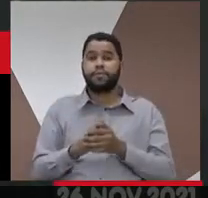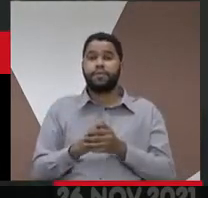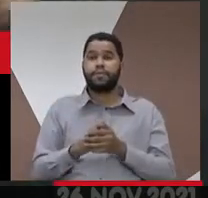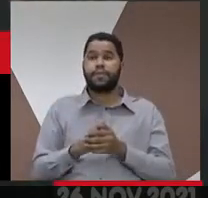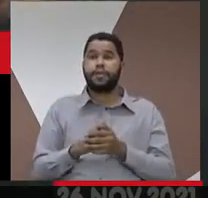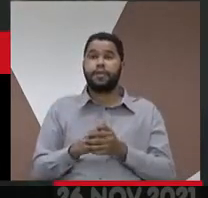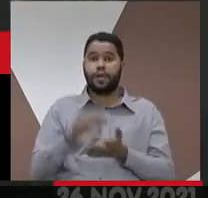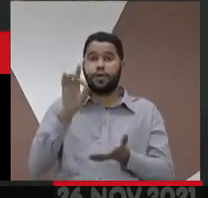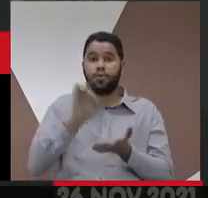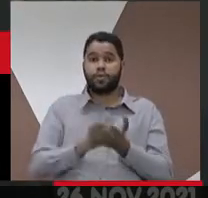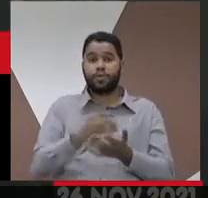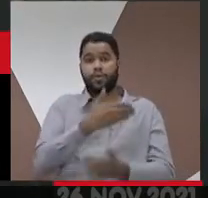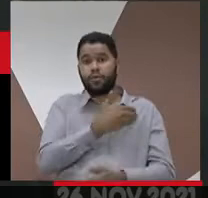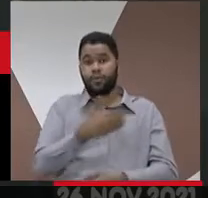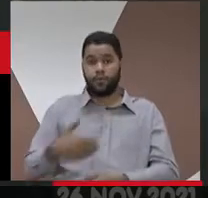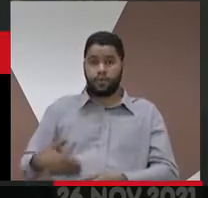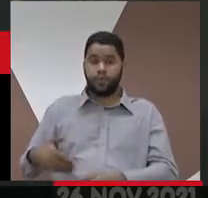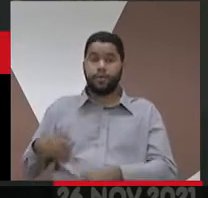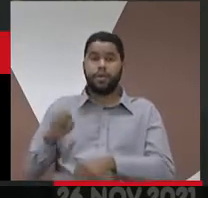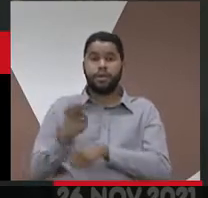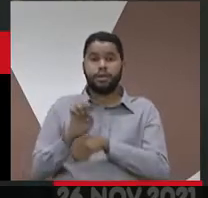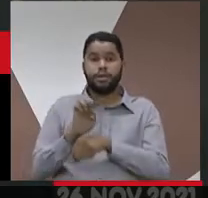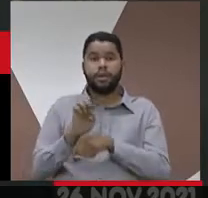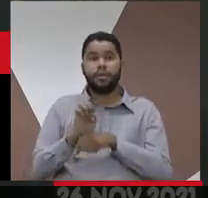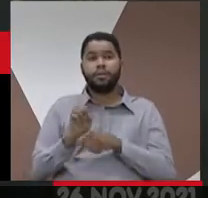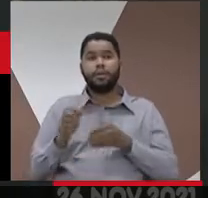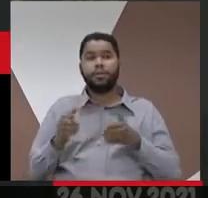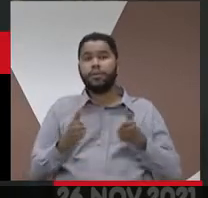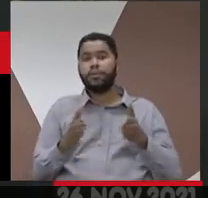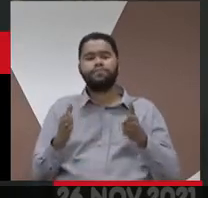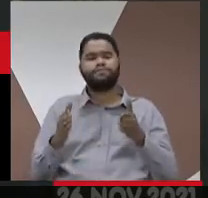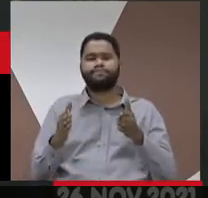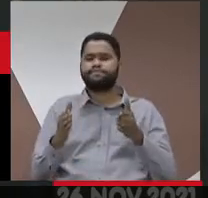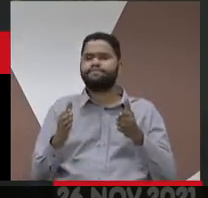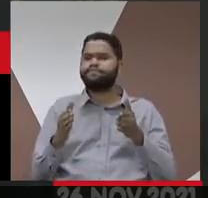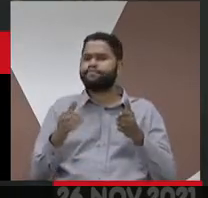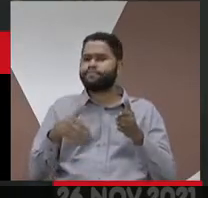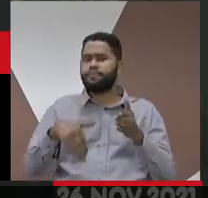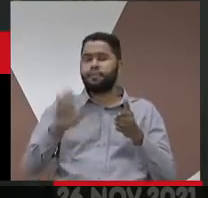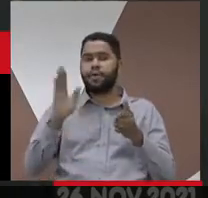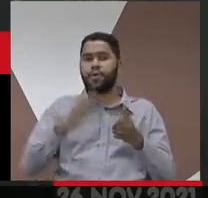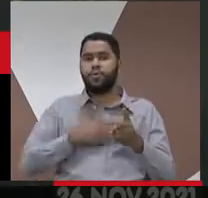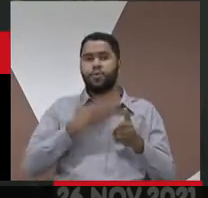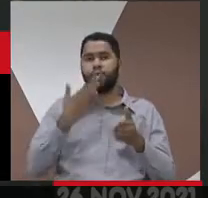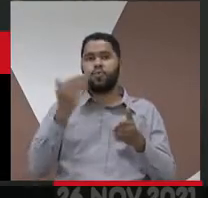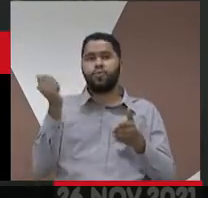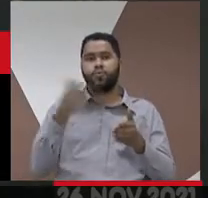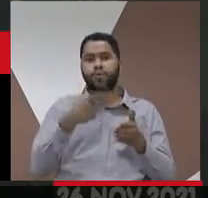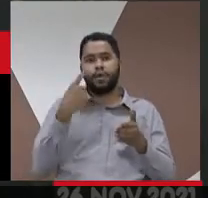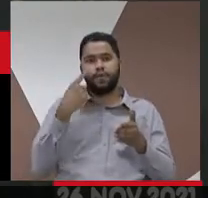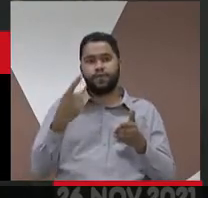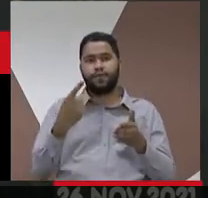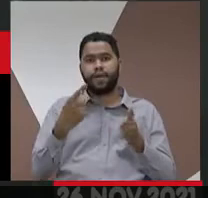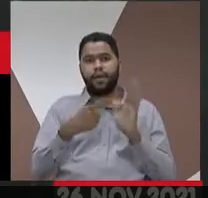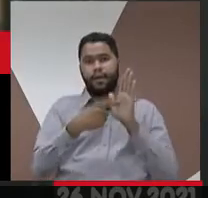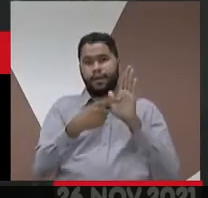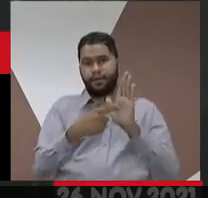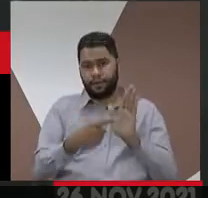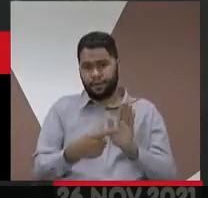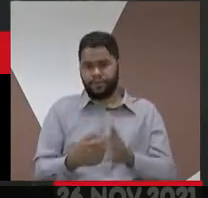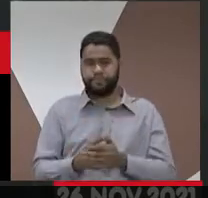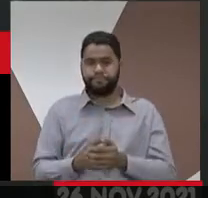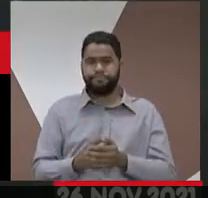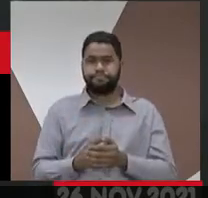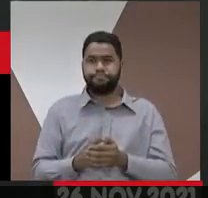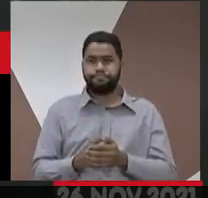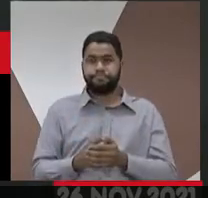que é oficial do governo do Estado de Minas Gerais, existe um traçado muito mais assustador do que esse que a gente vê nas apresentações. Então,